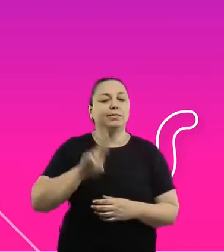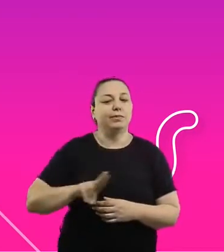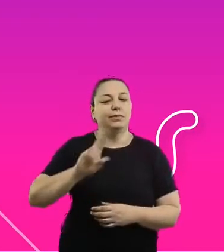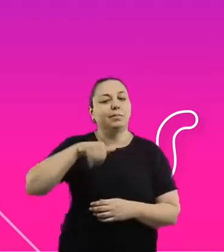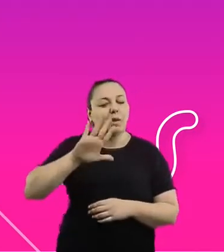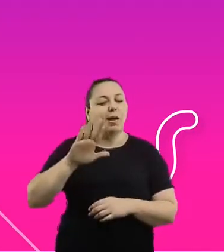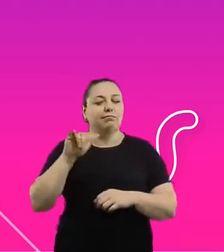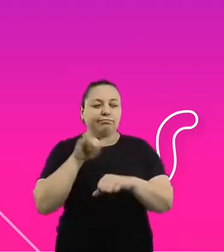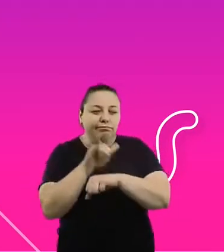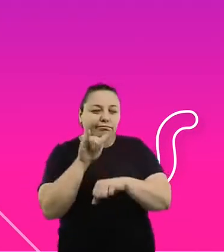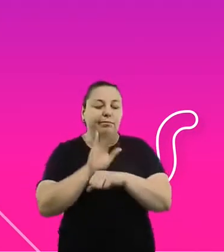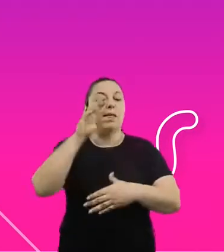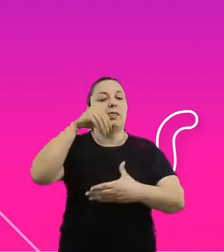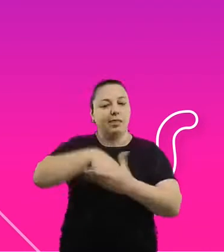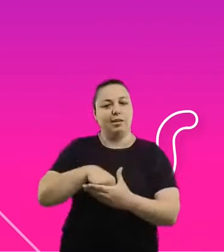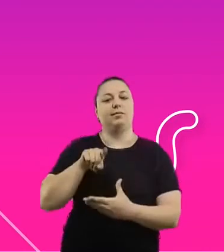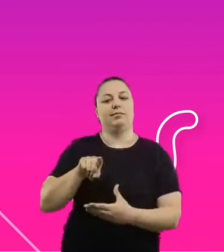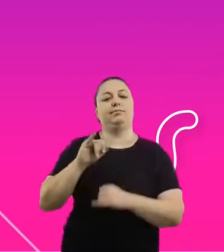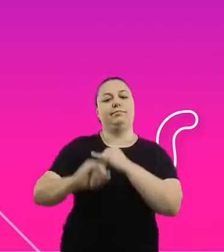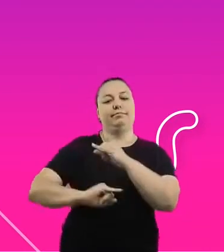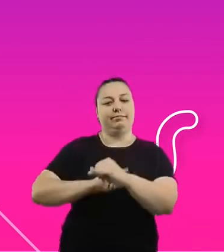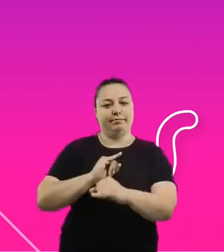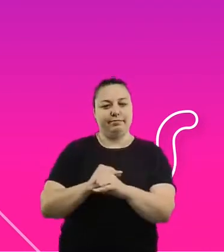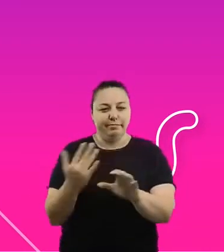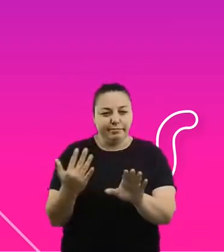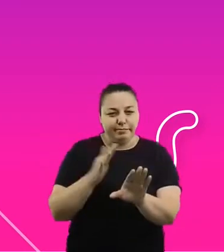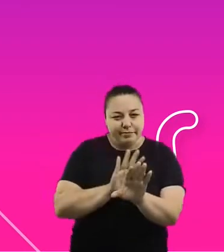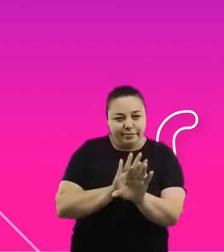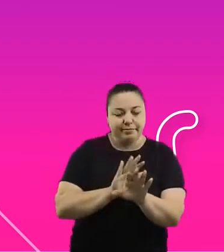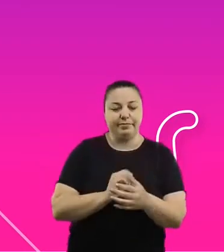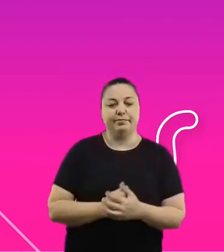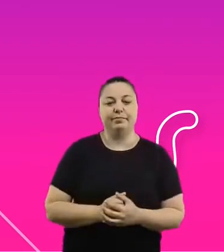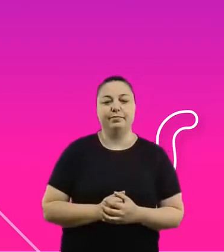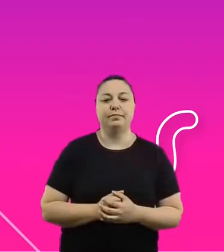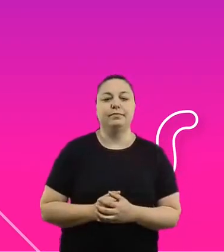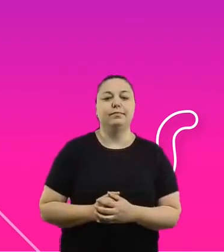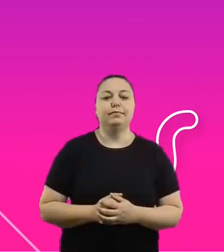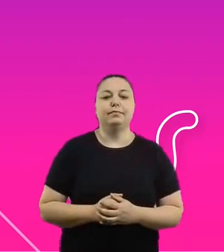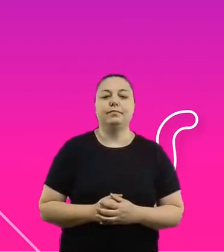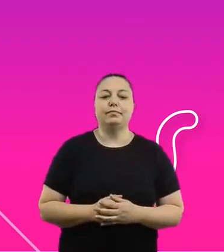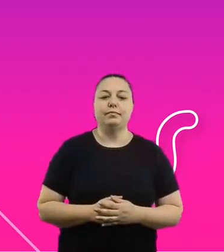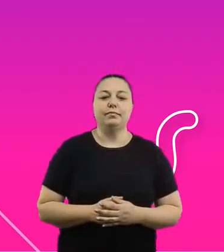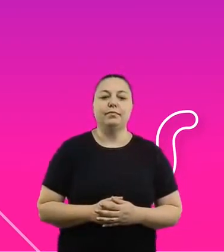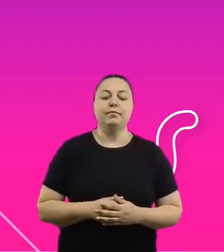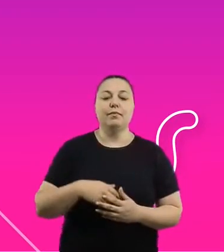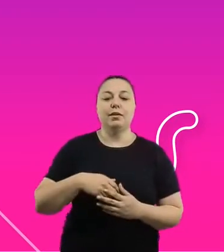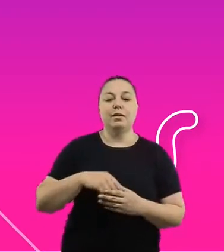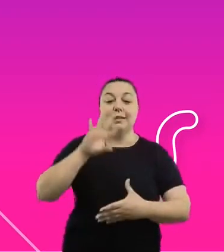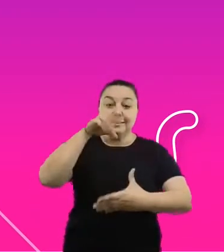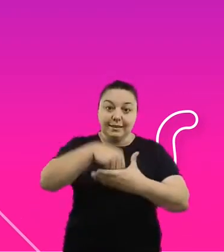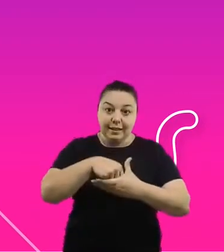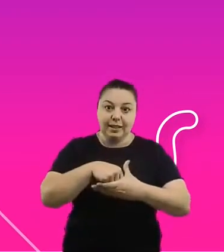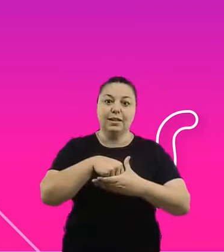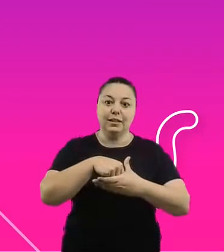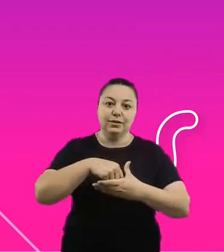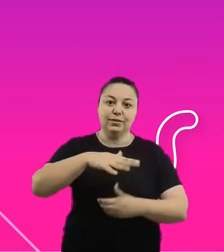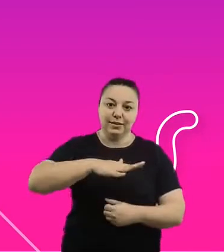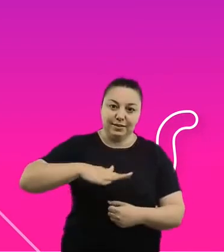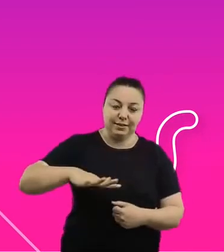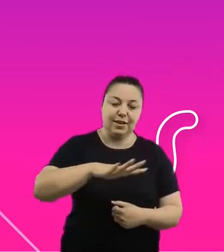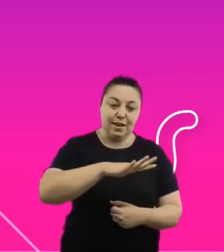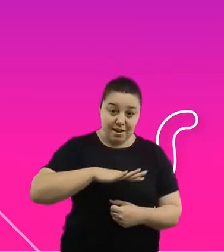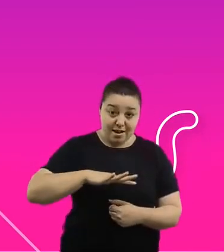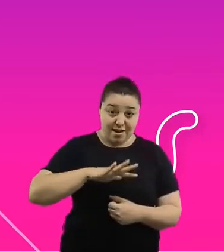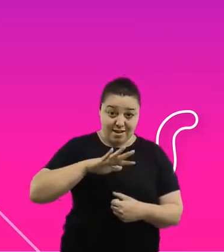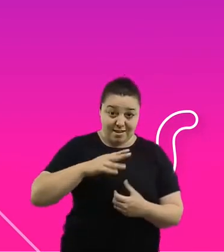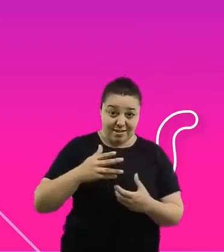né? E nesse ambiente, hoje em dia, você consegue comprar muita informação pessoal,